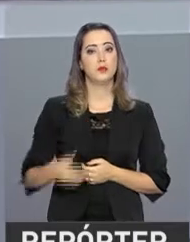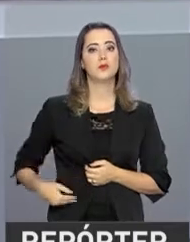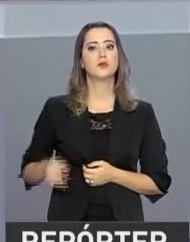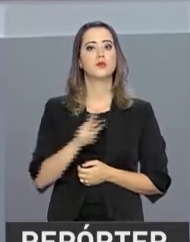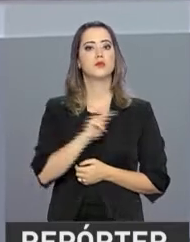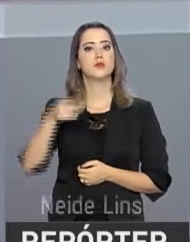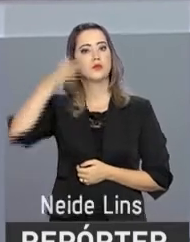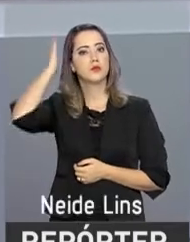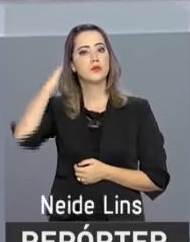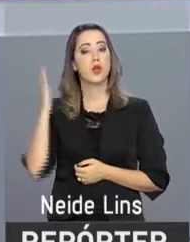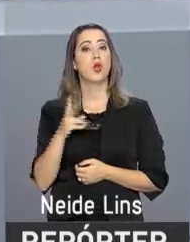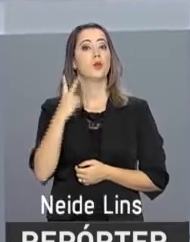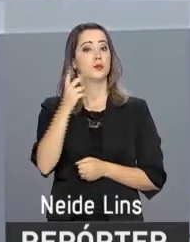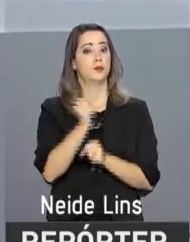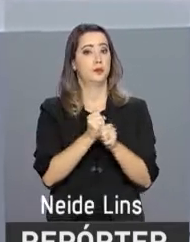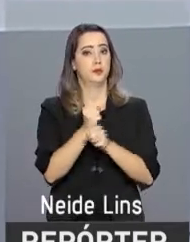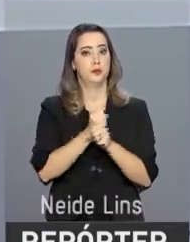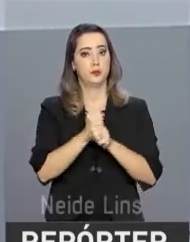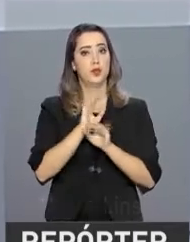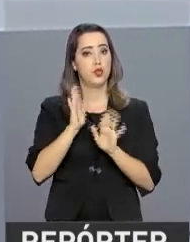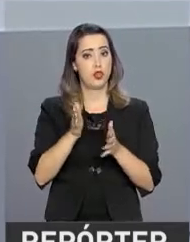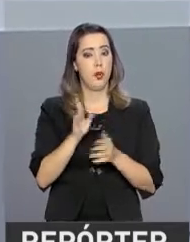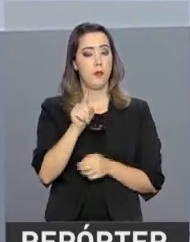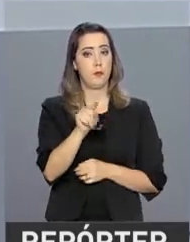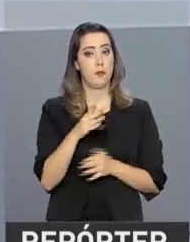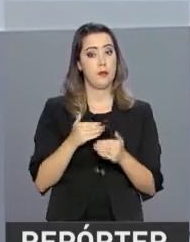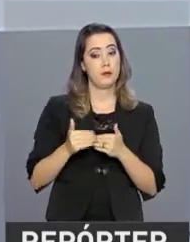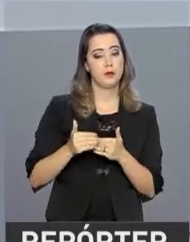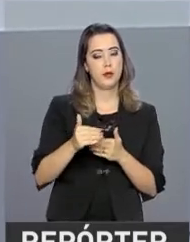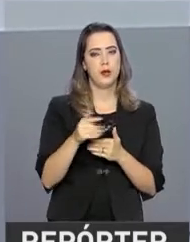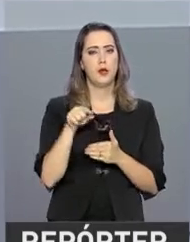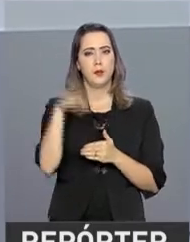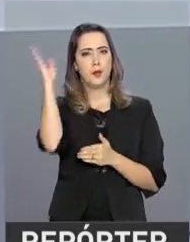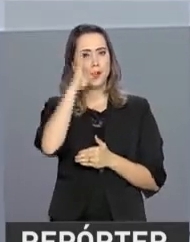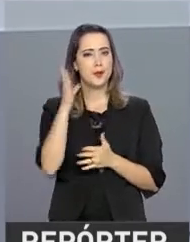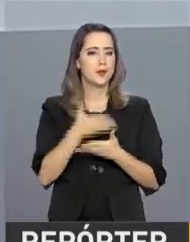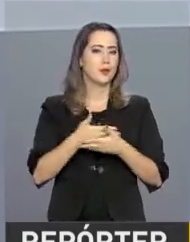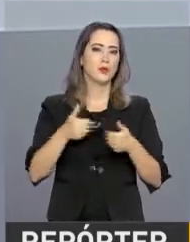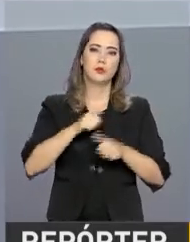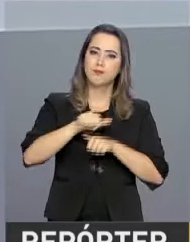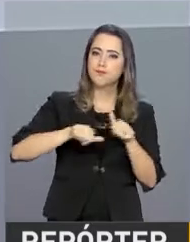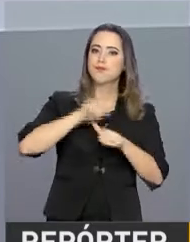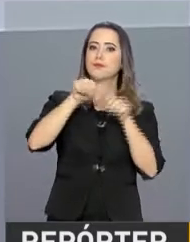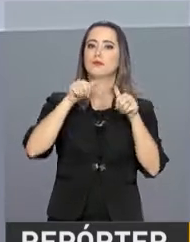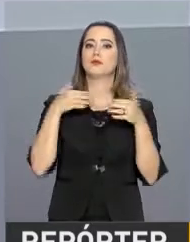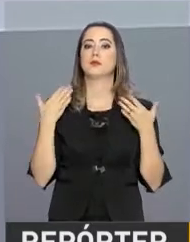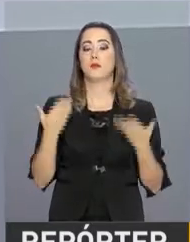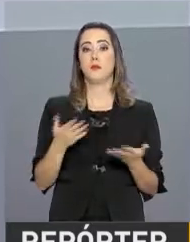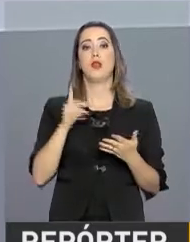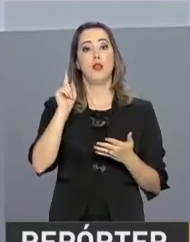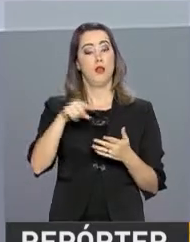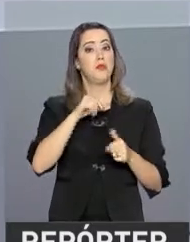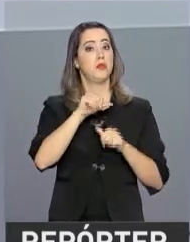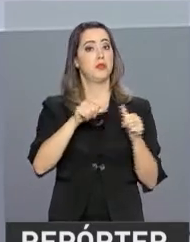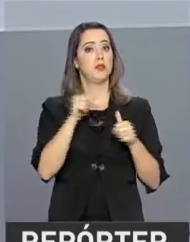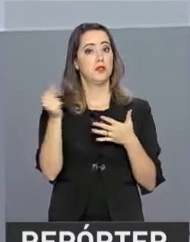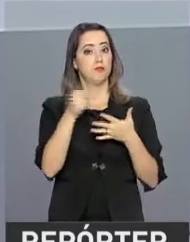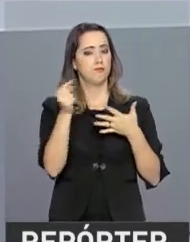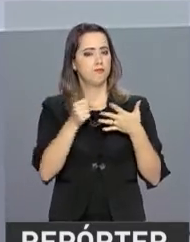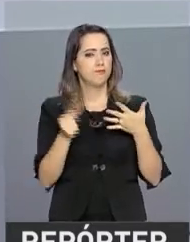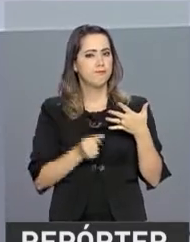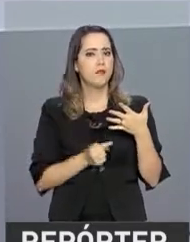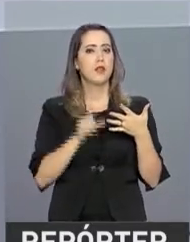presidente michel temer completou dois anos nesse período o brasil tem passado por grandes transformações são mudanças em várias